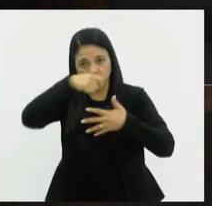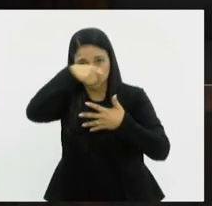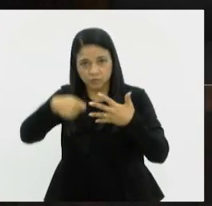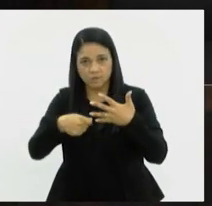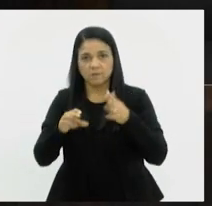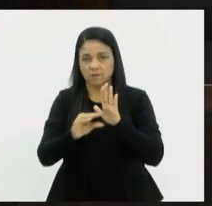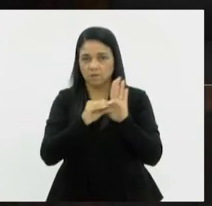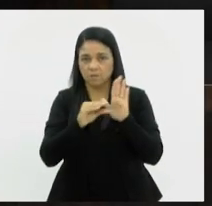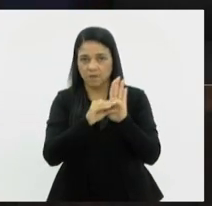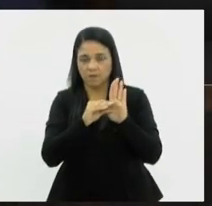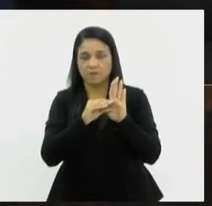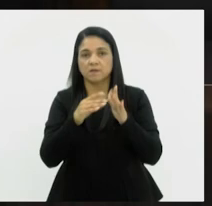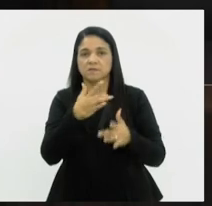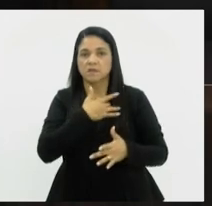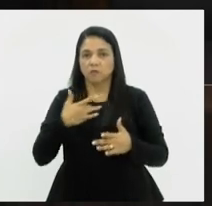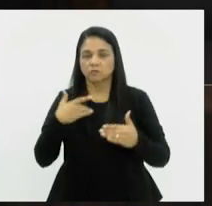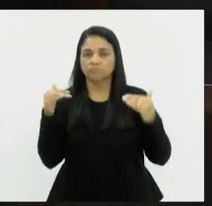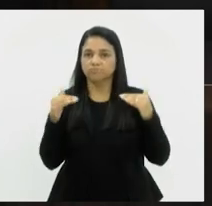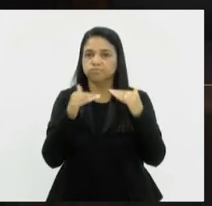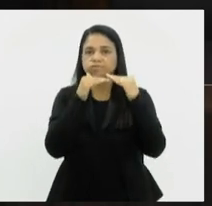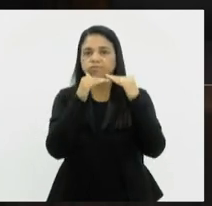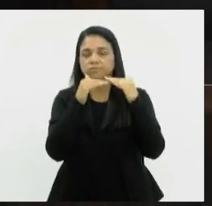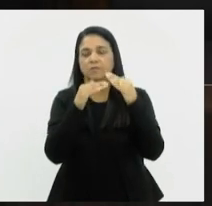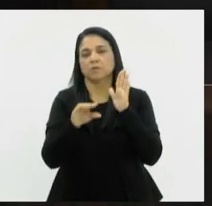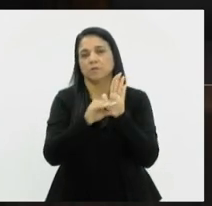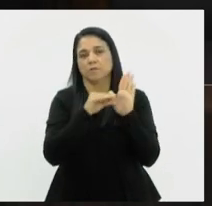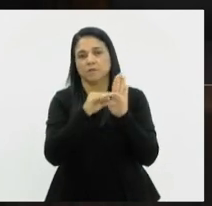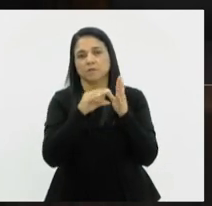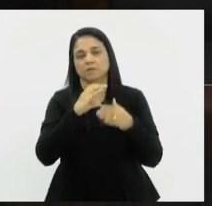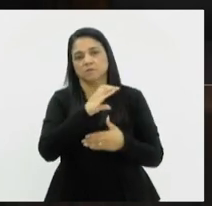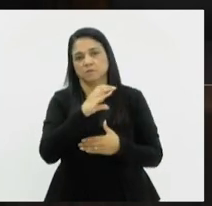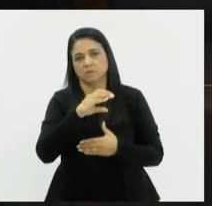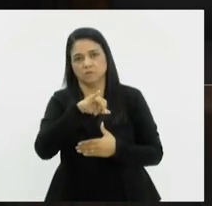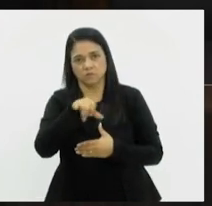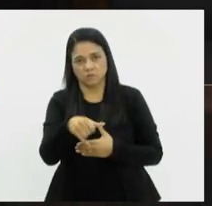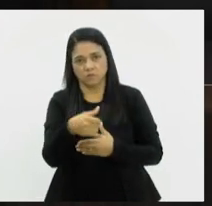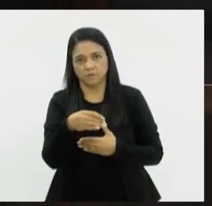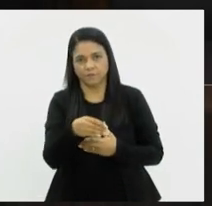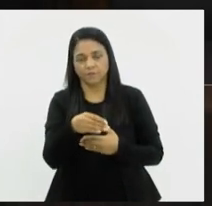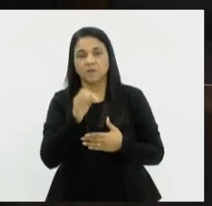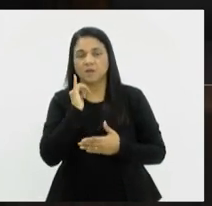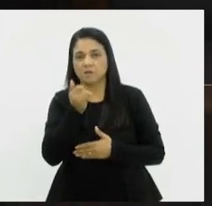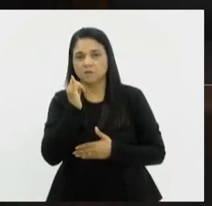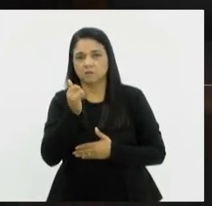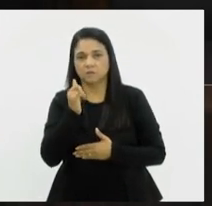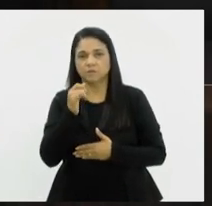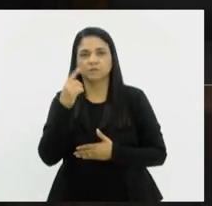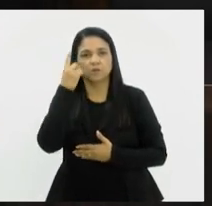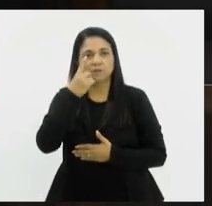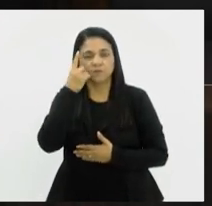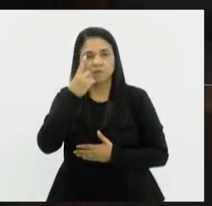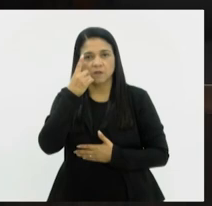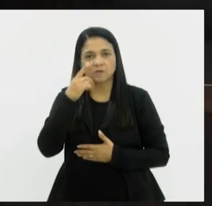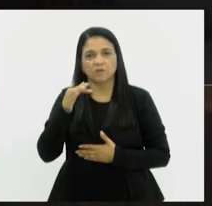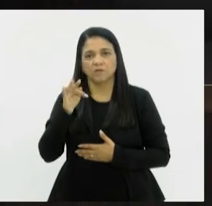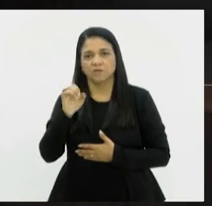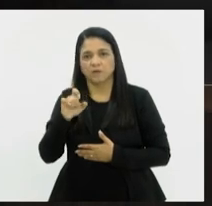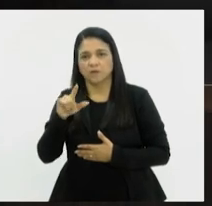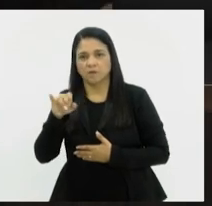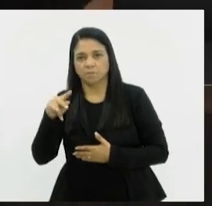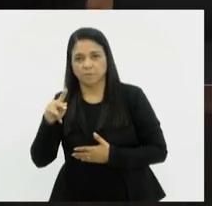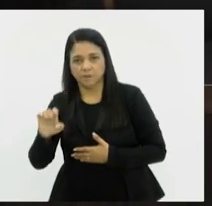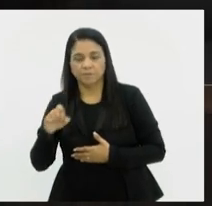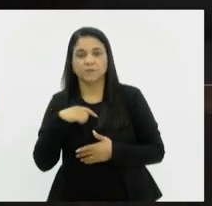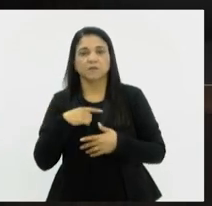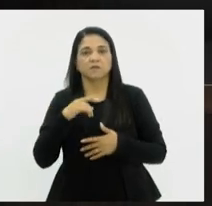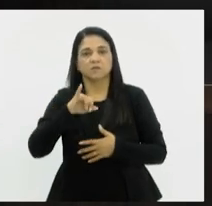emenda, de Saúde, favorável com a emenda da CCJ. Relatores, deputados Filipinho Raves